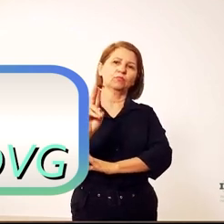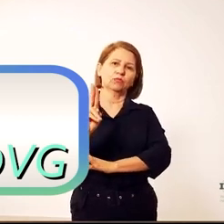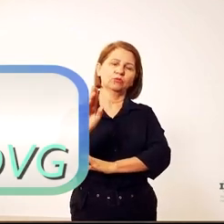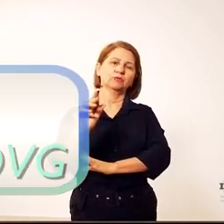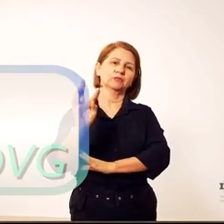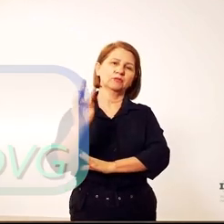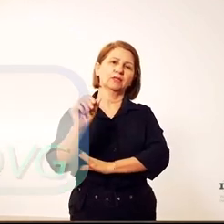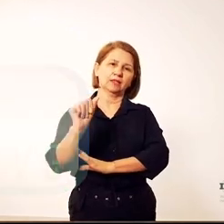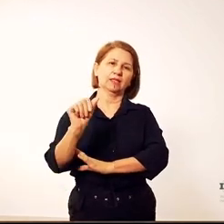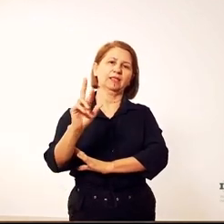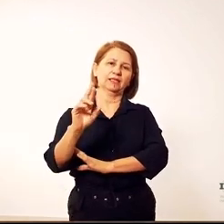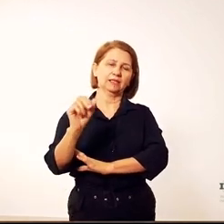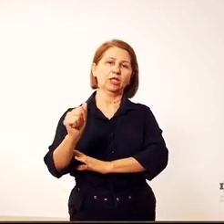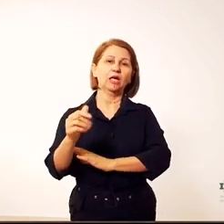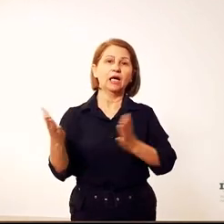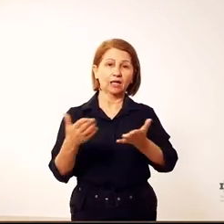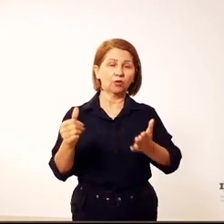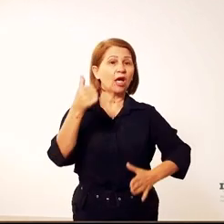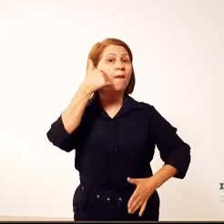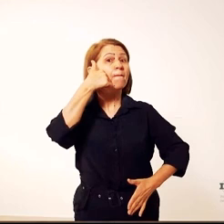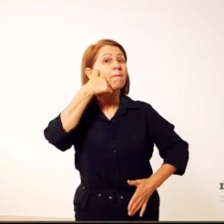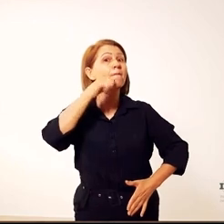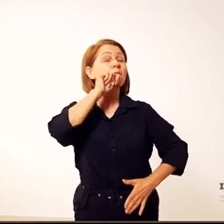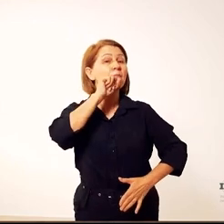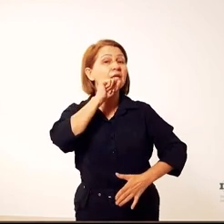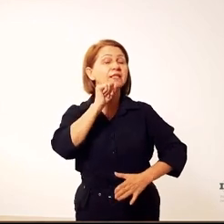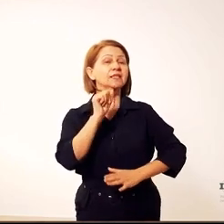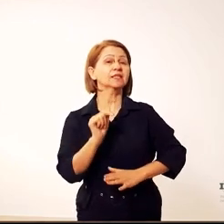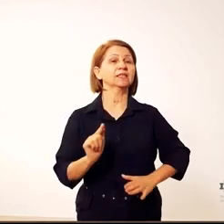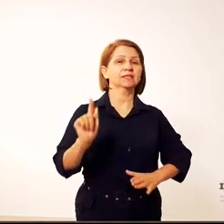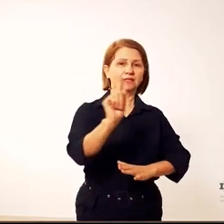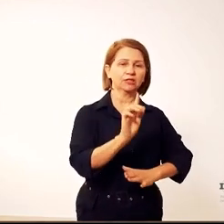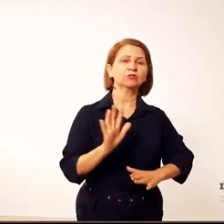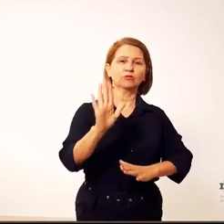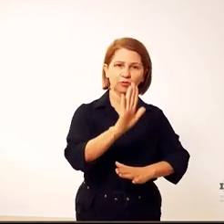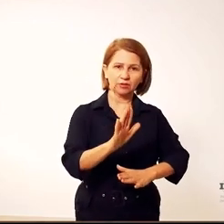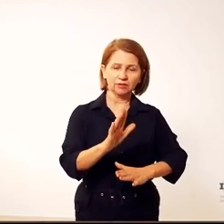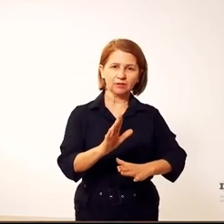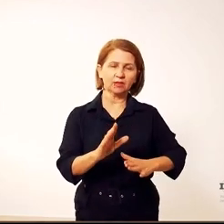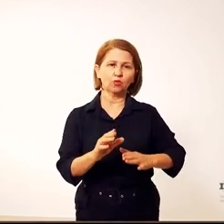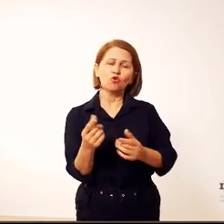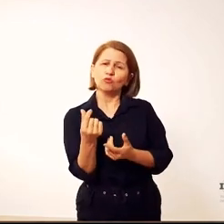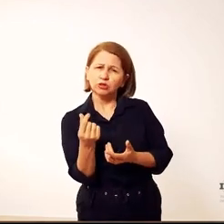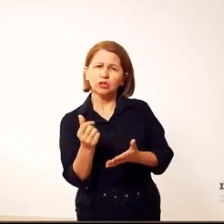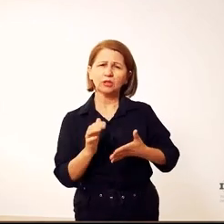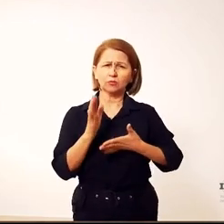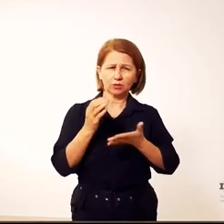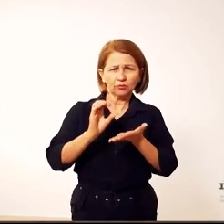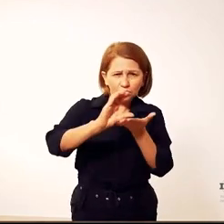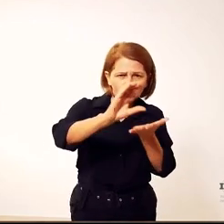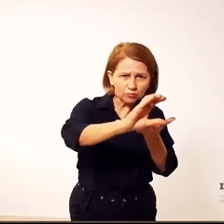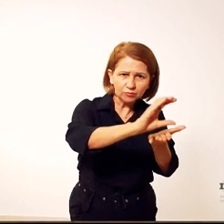E o dinheiro que eu uso é do Fundo de Combate à Pobreza. É um dinheiro onde